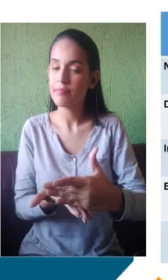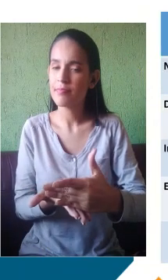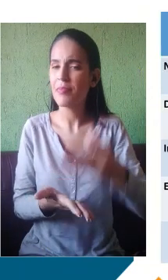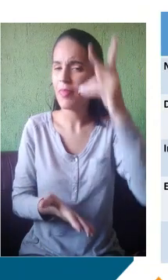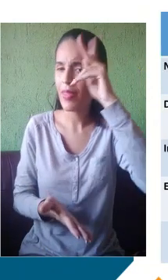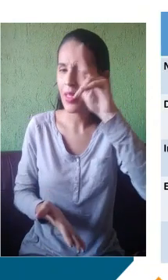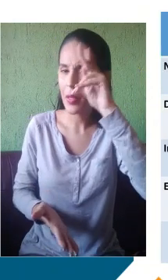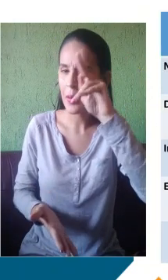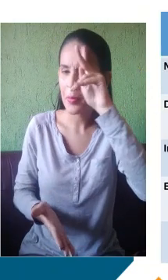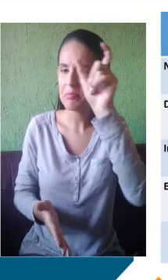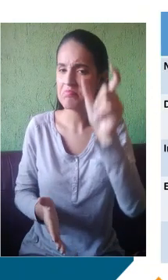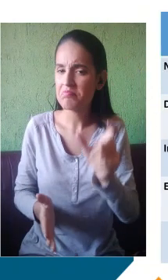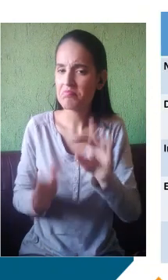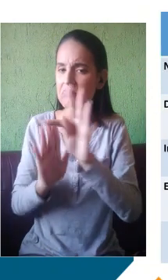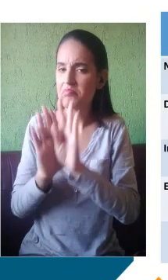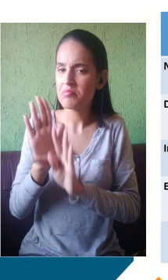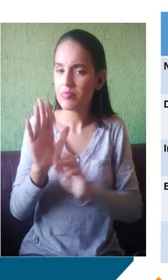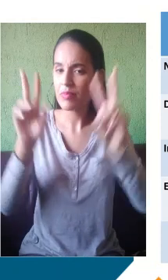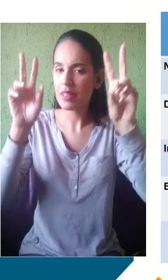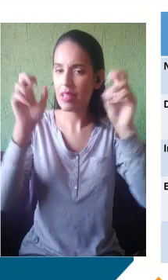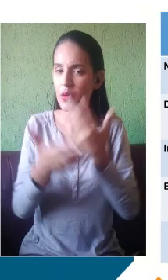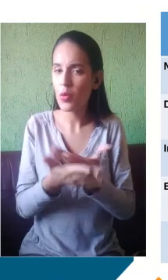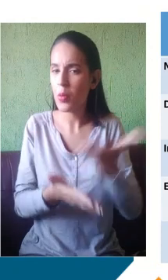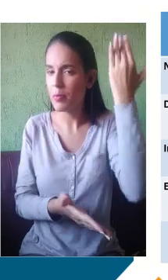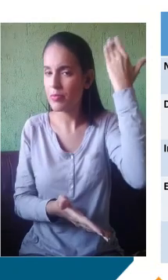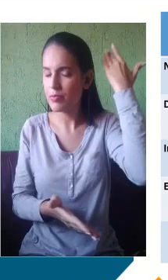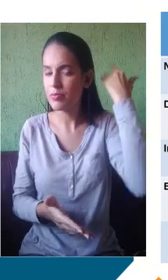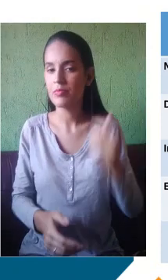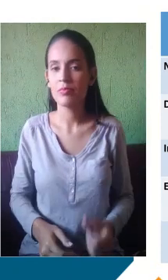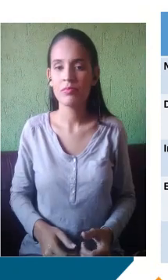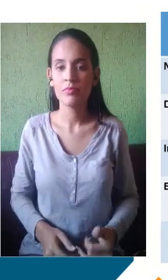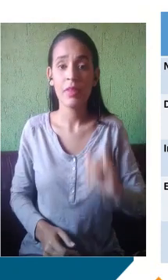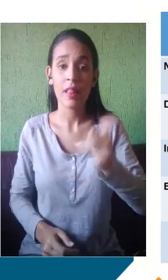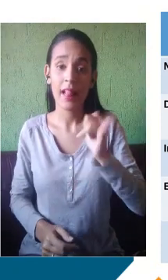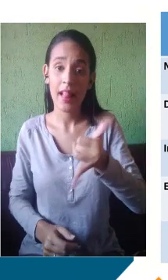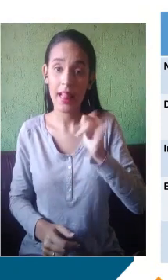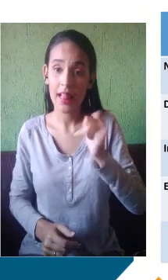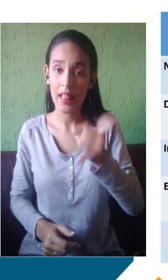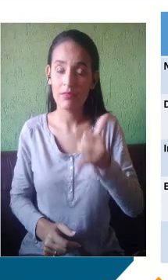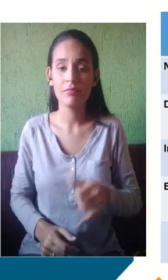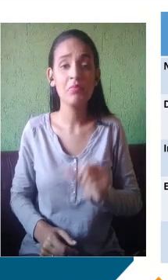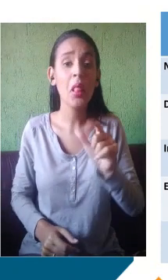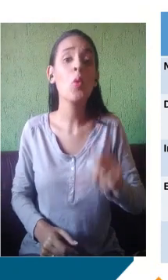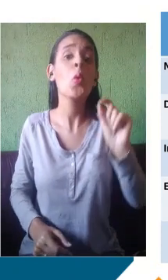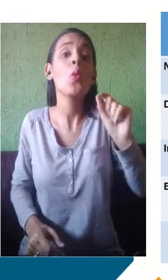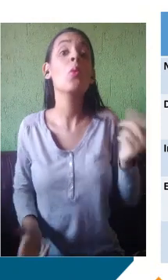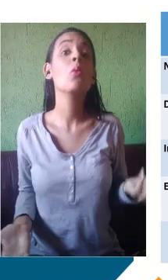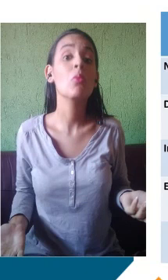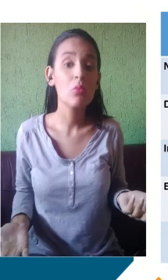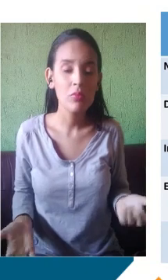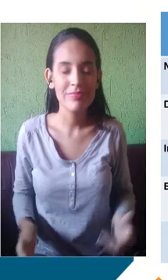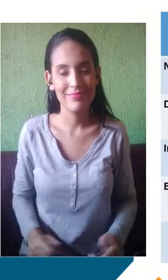Para iniciarmos, vamos revisar os tipos textuais, tema da aula passada. Narração. A narração ela vai ser